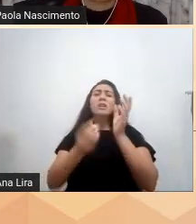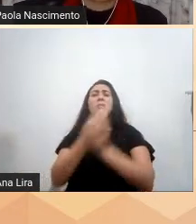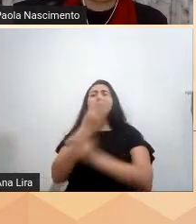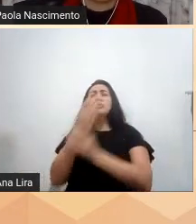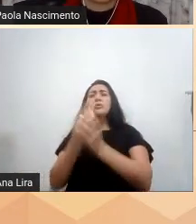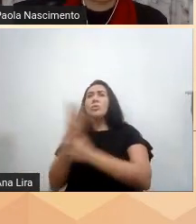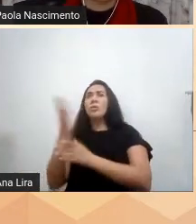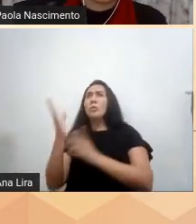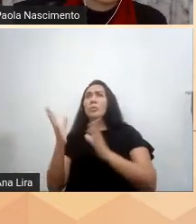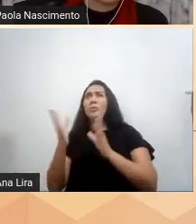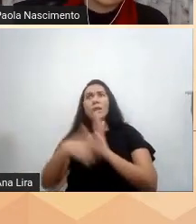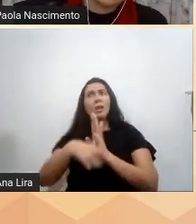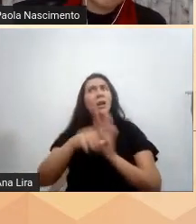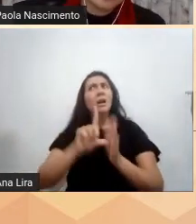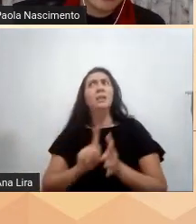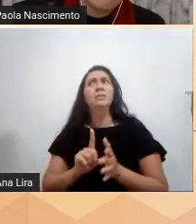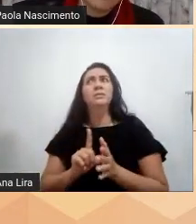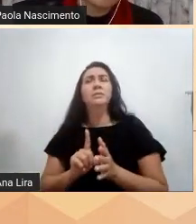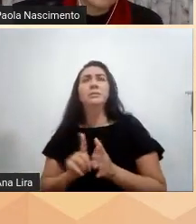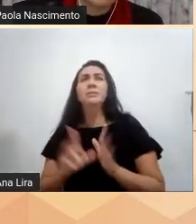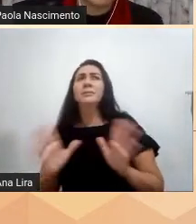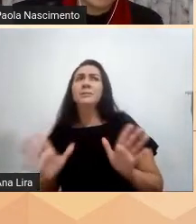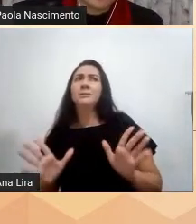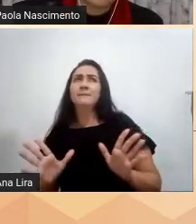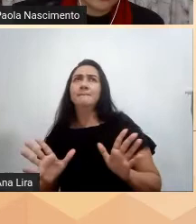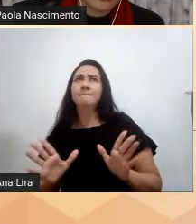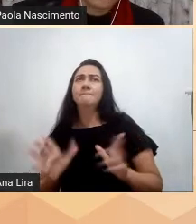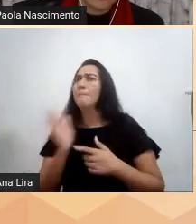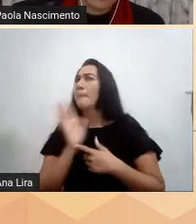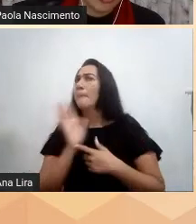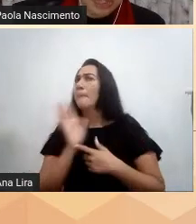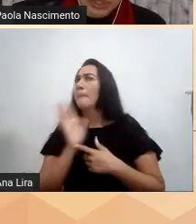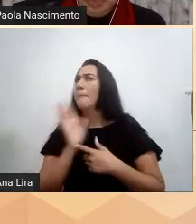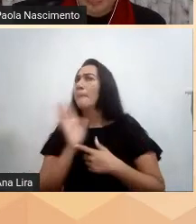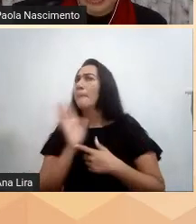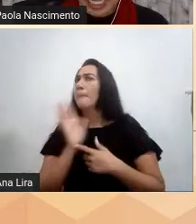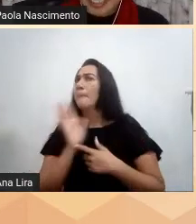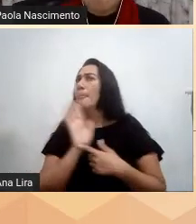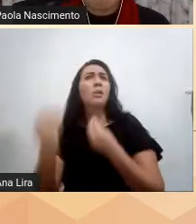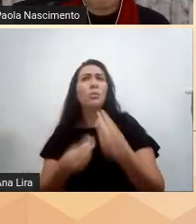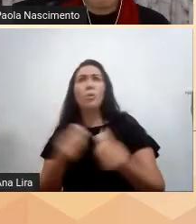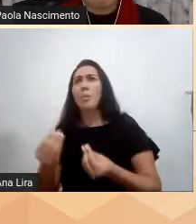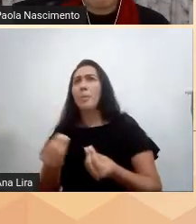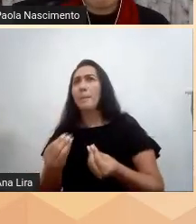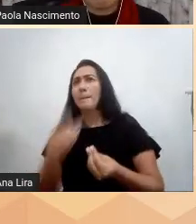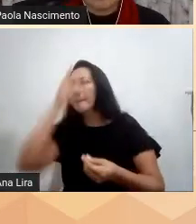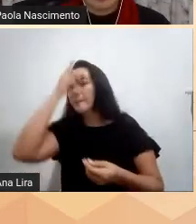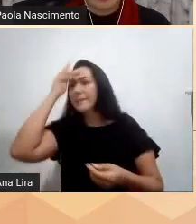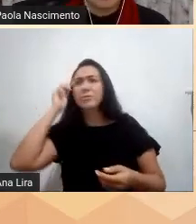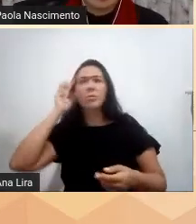estratégia para que a gente possa atender da melhor forma possível todo o público, tá?